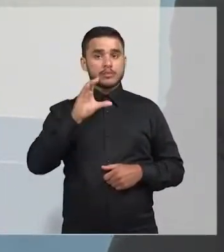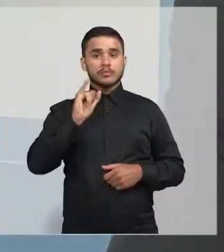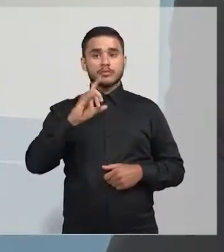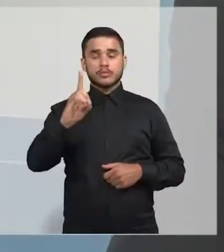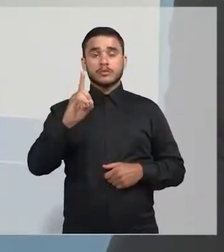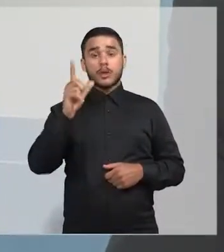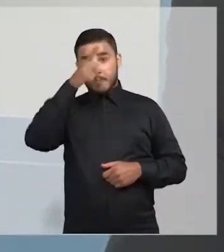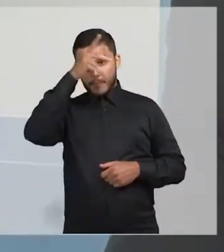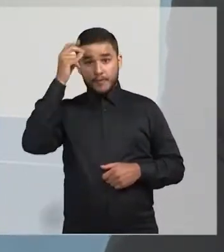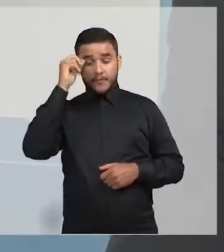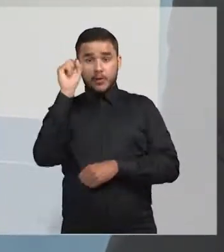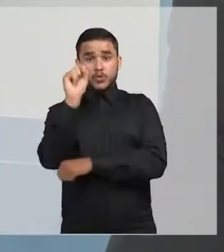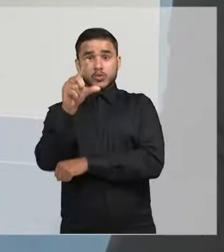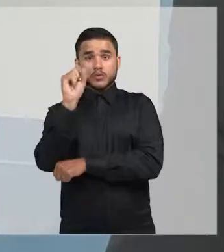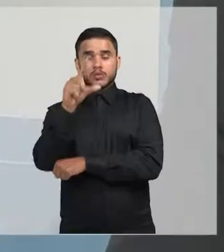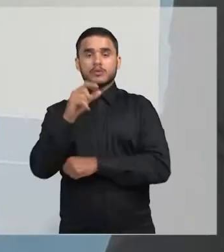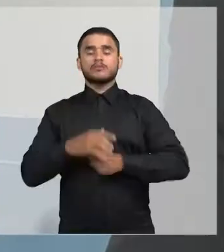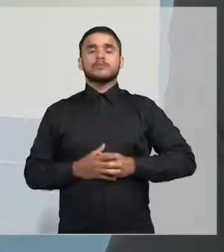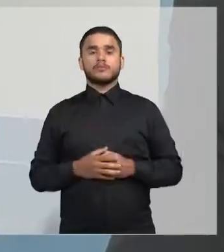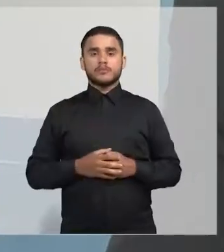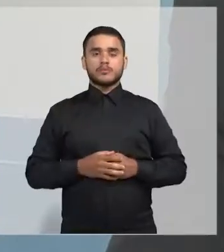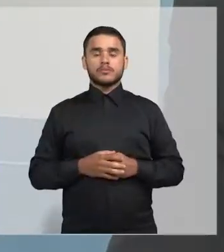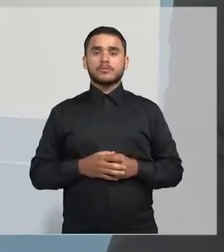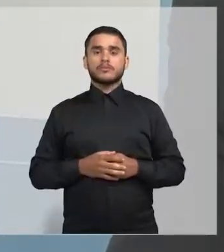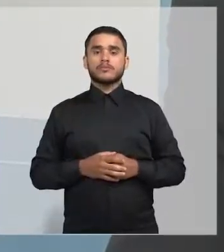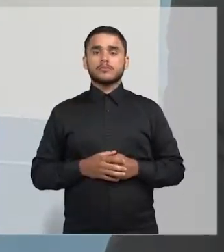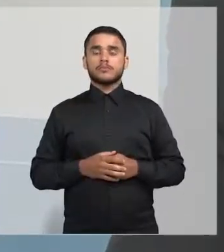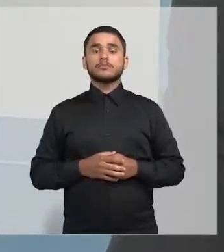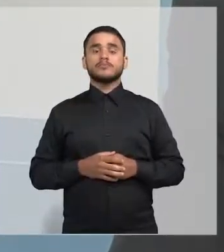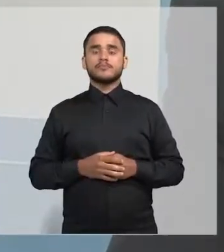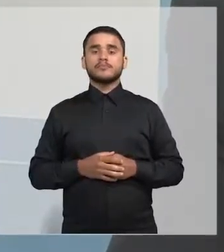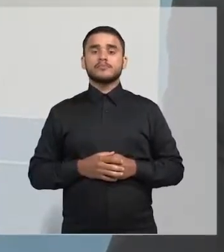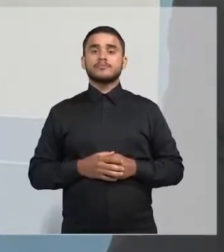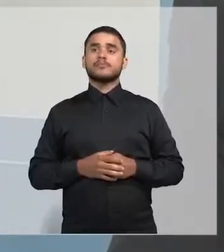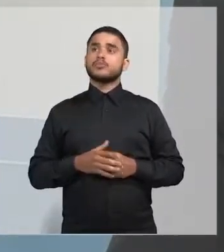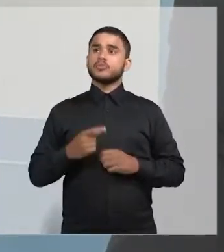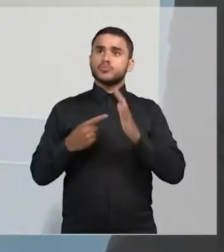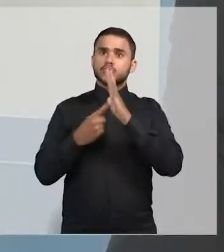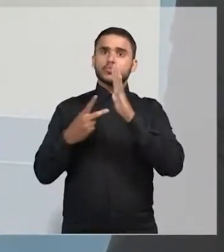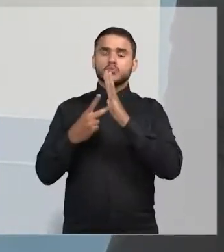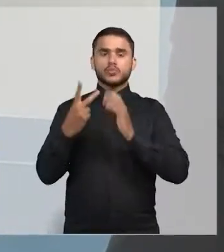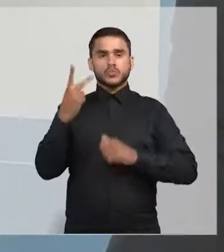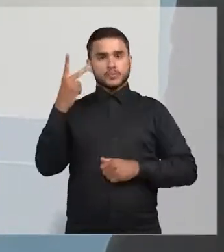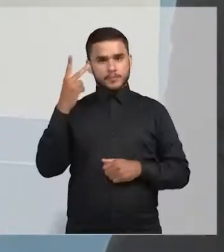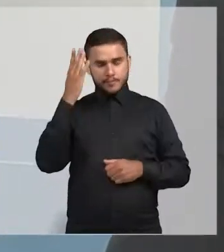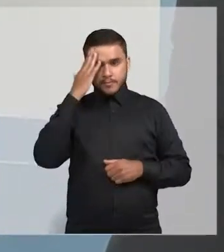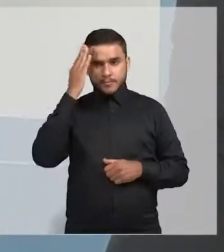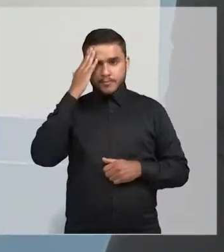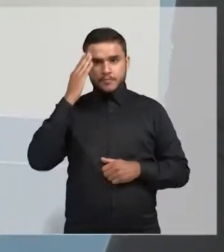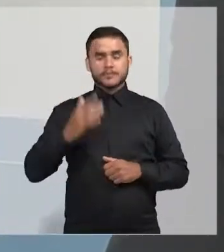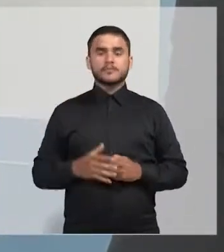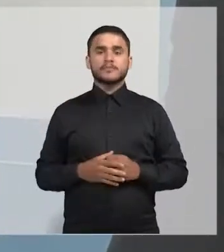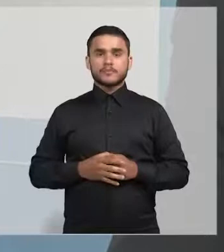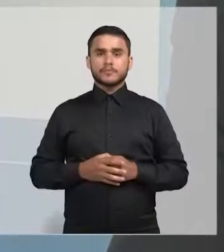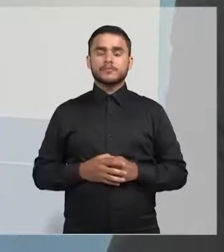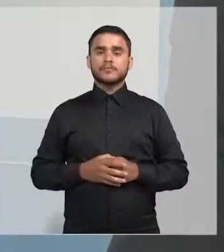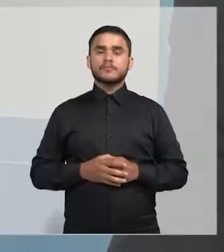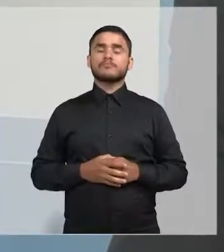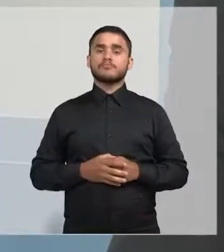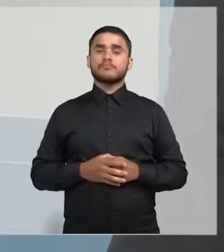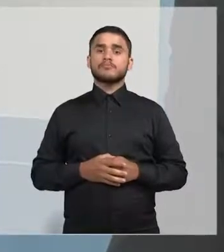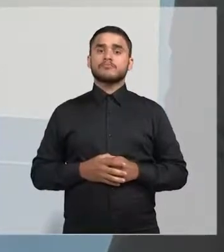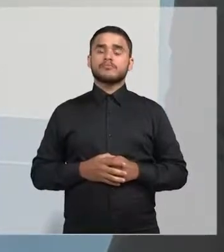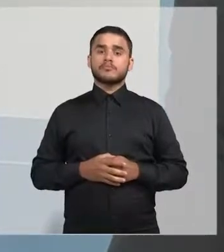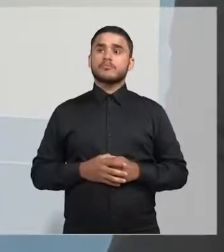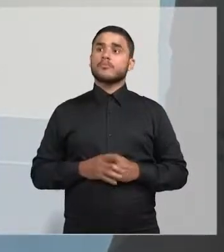de Sobral. 96. Com Adilson Aragão como vice. Foi reeleito prefeito de Sobral. 2000. Com o Veveu como vice. Saiu da